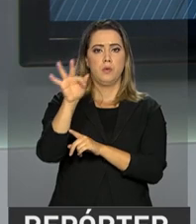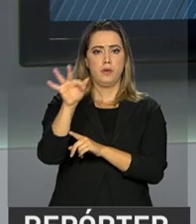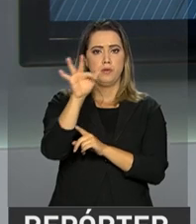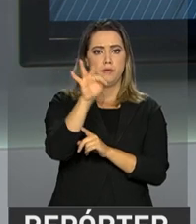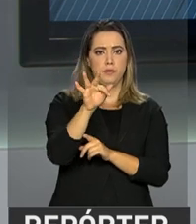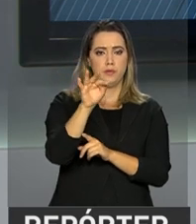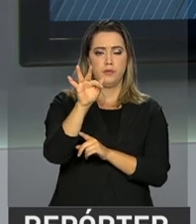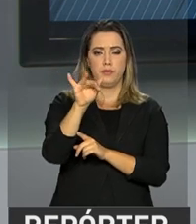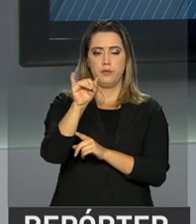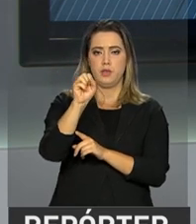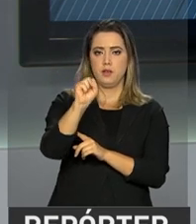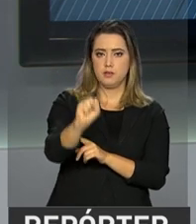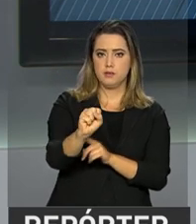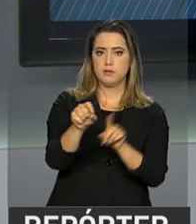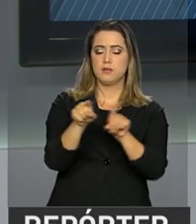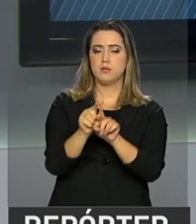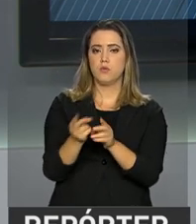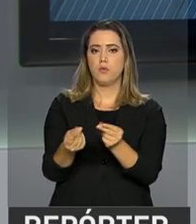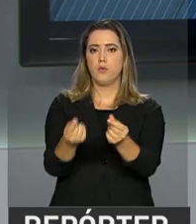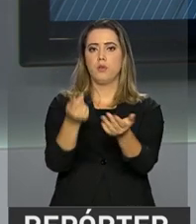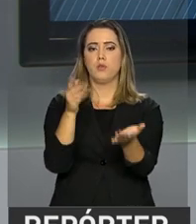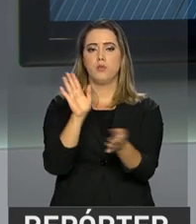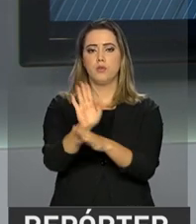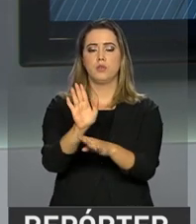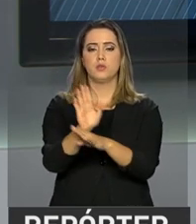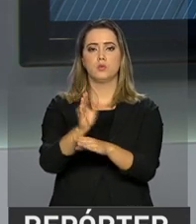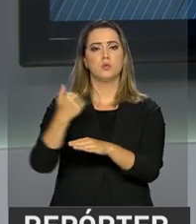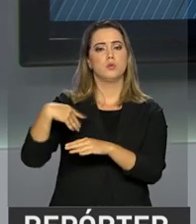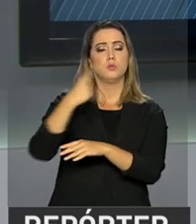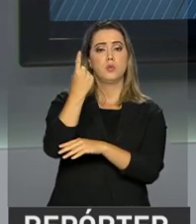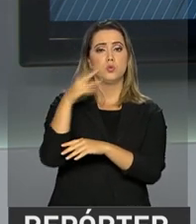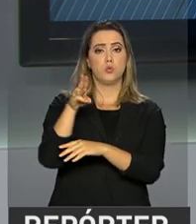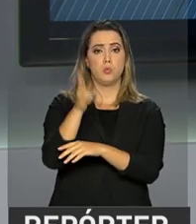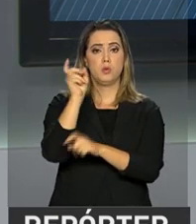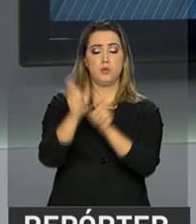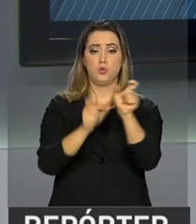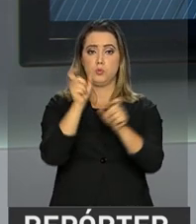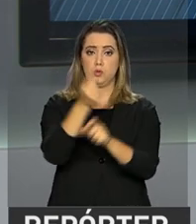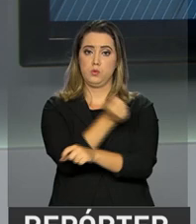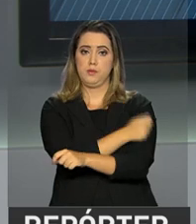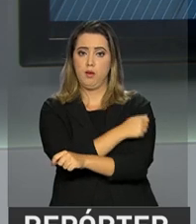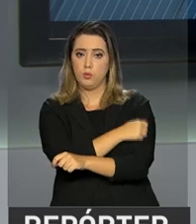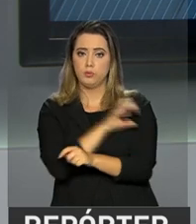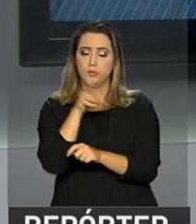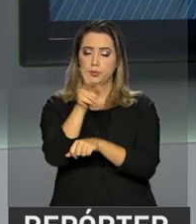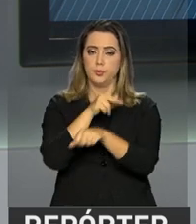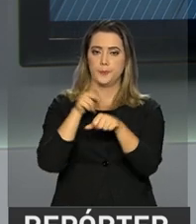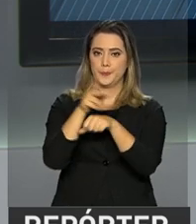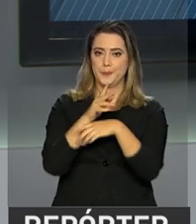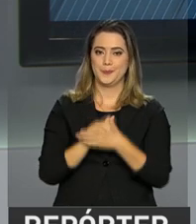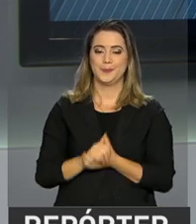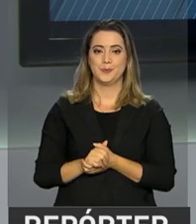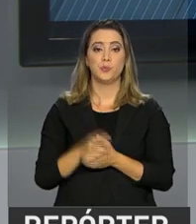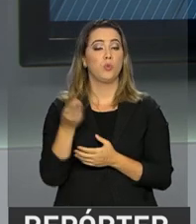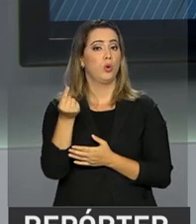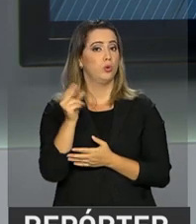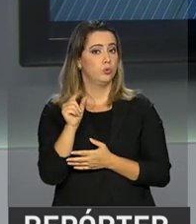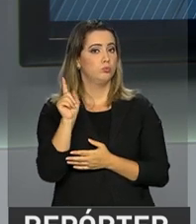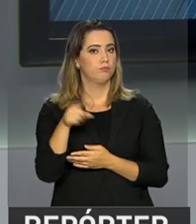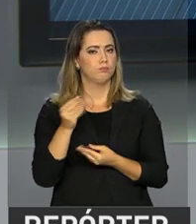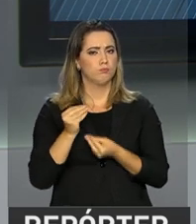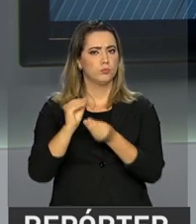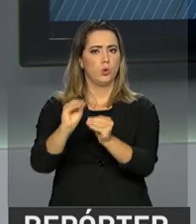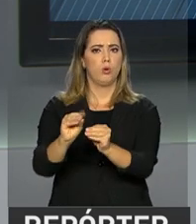fies o valor vai beneficiar cerca de um milhão e duzentos mil estudantes em todo o país a verba será repassada